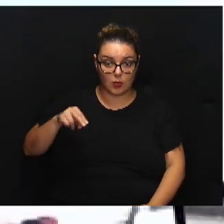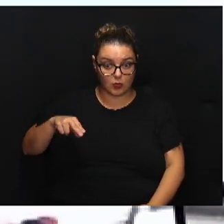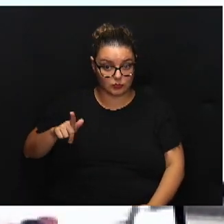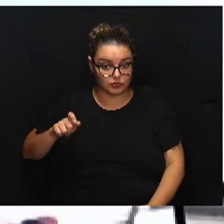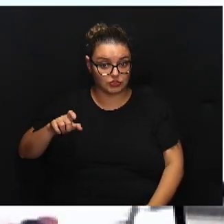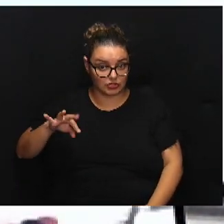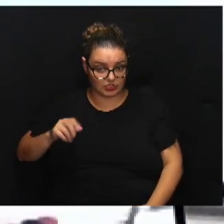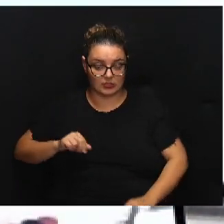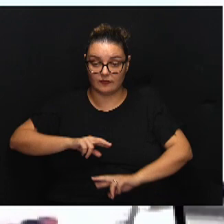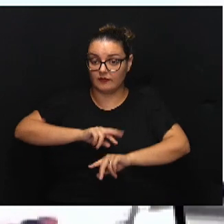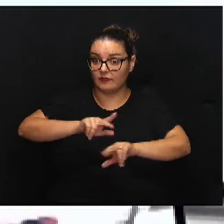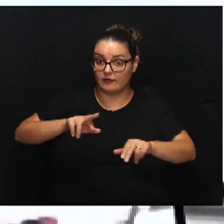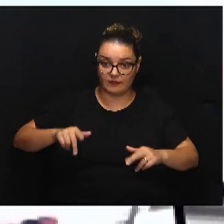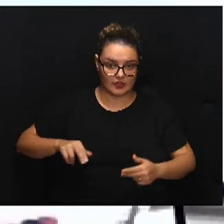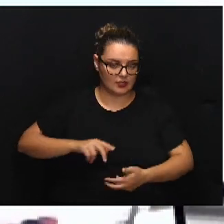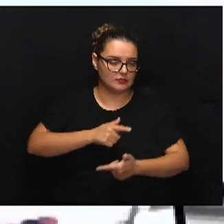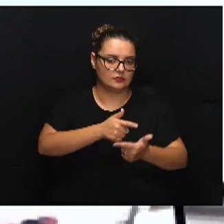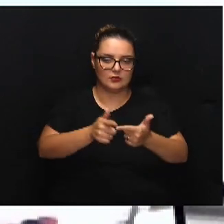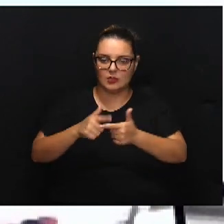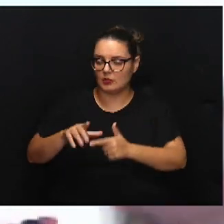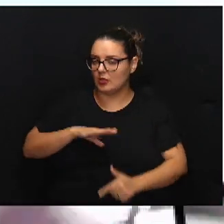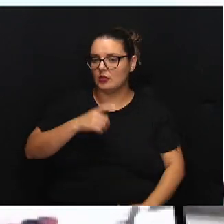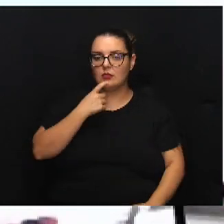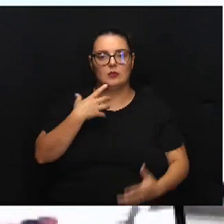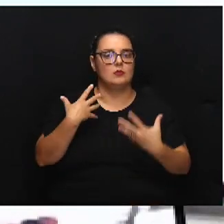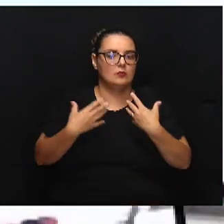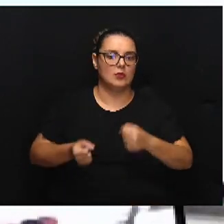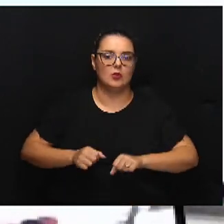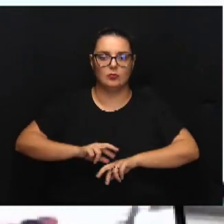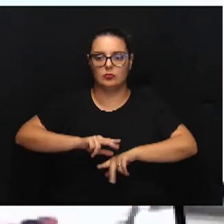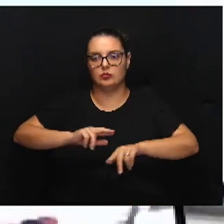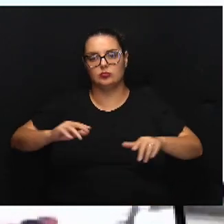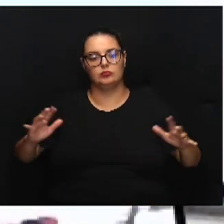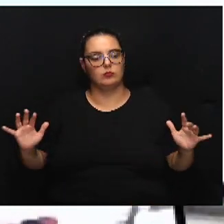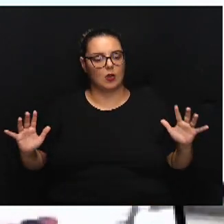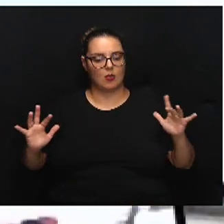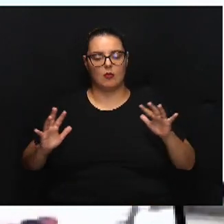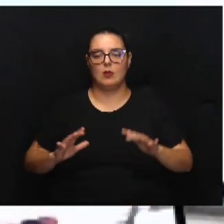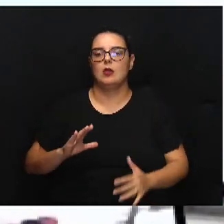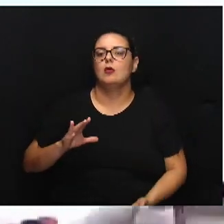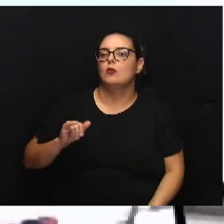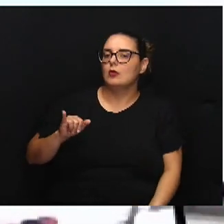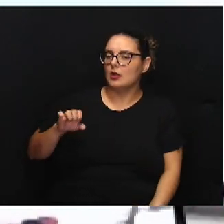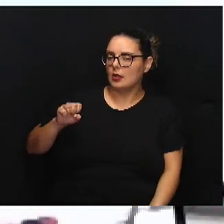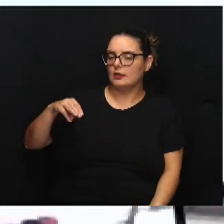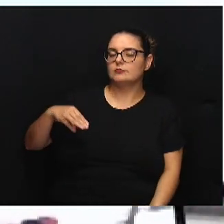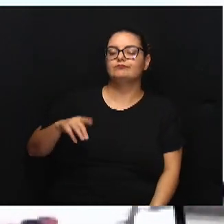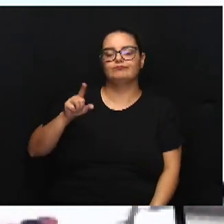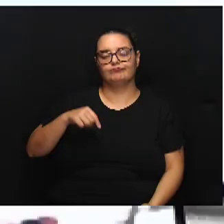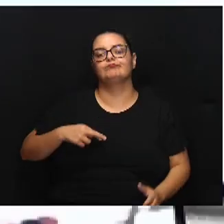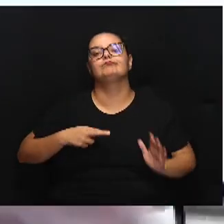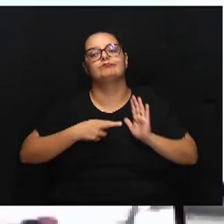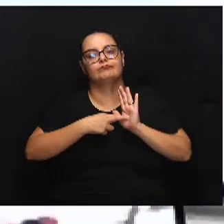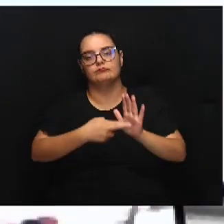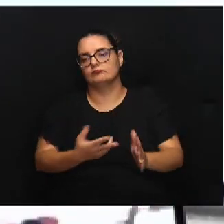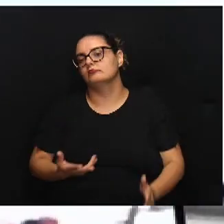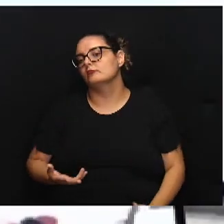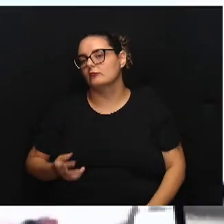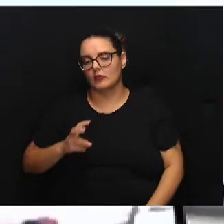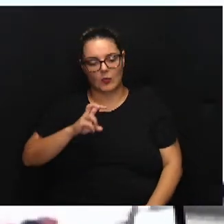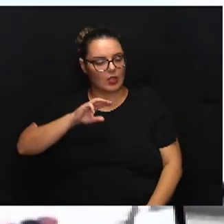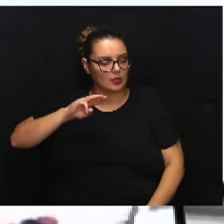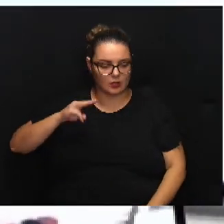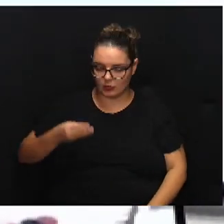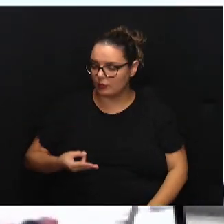situações múltiplas. Campinas recebe um grande afluxo. O CAISM é a referência para 5 milhões